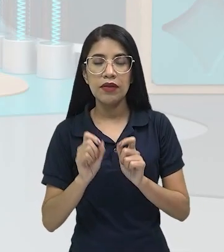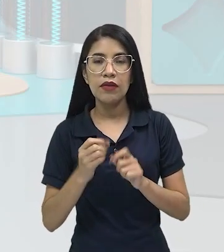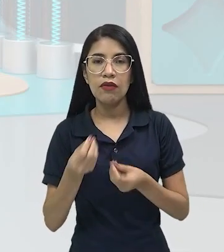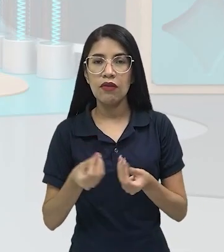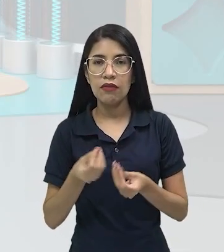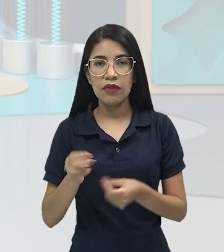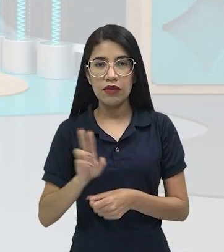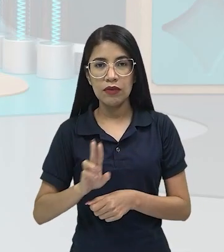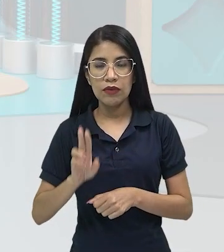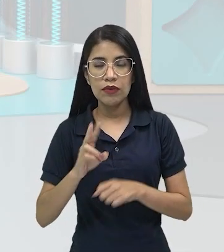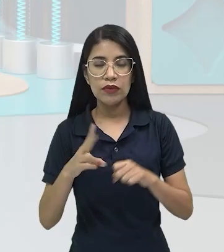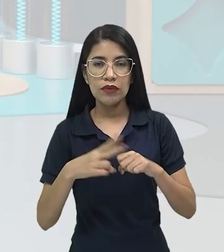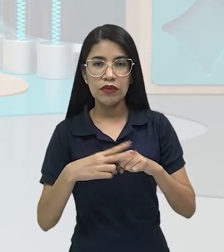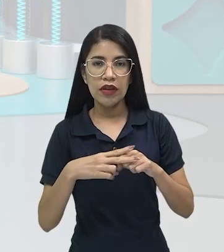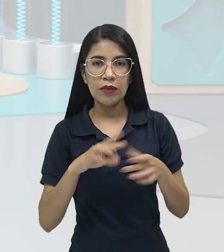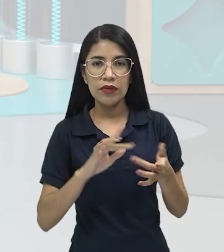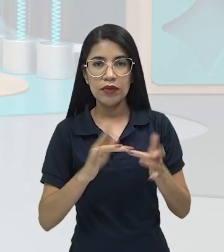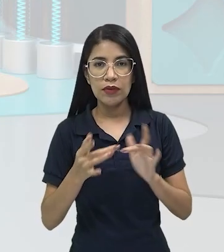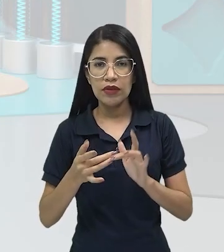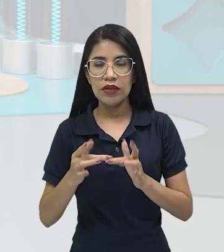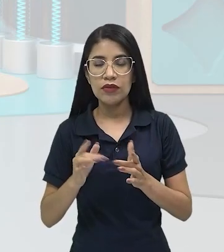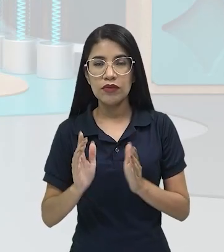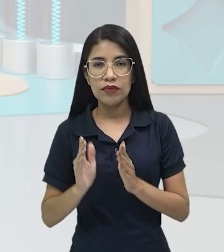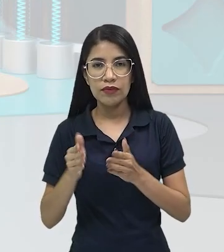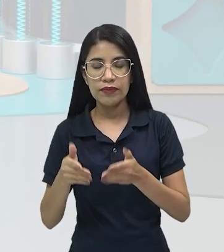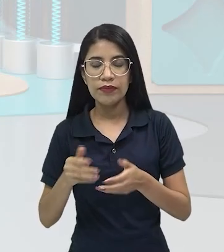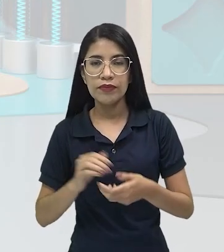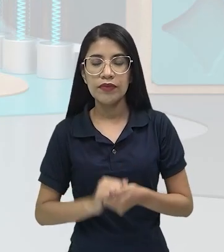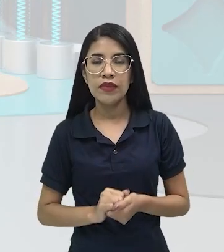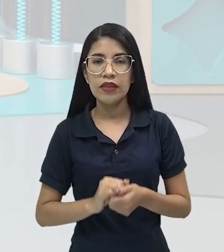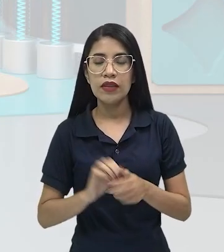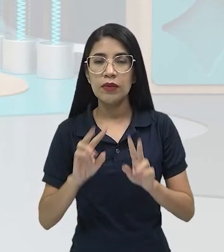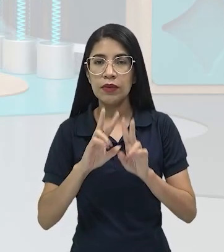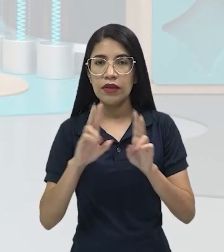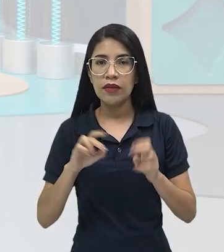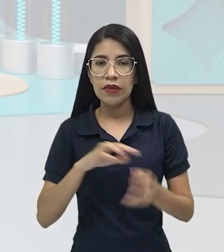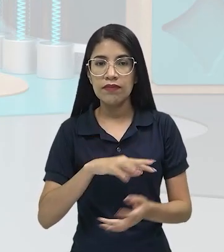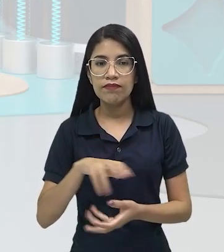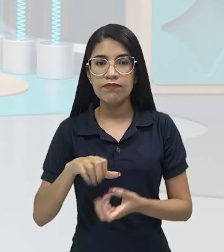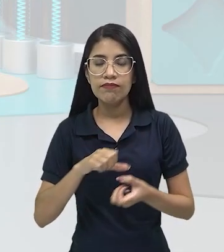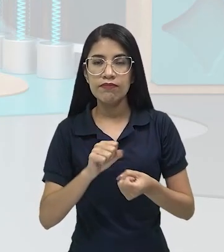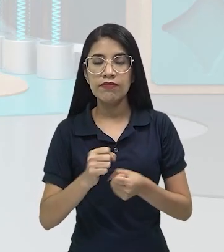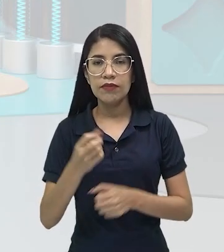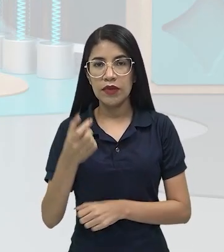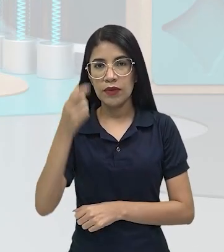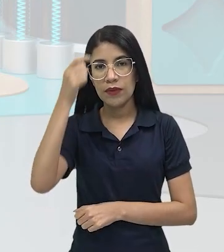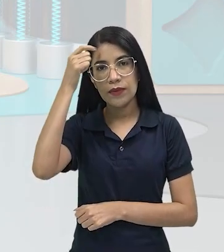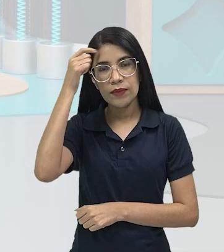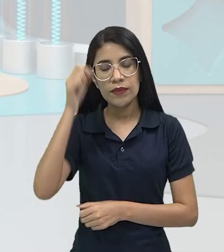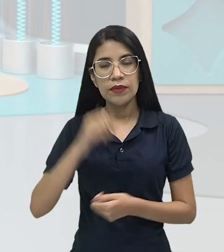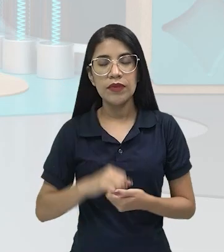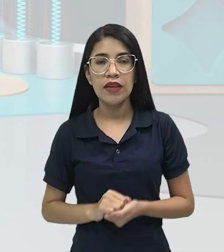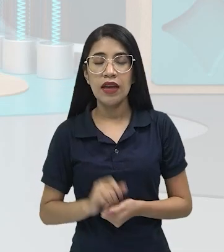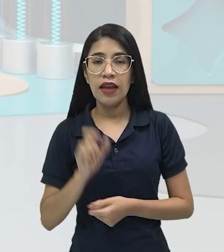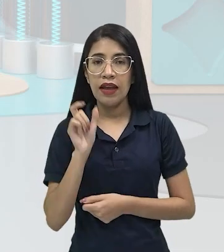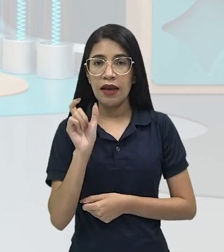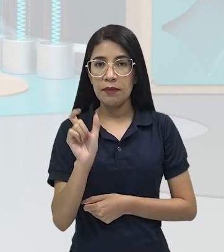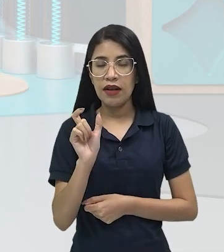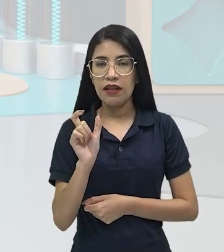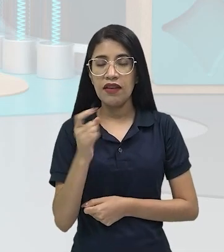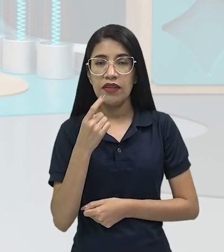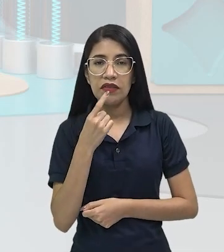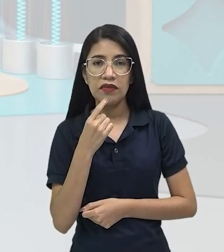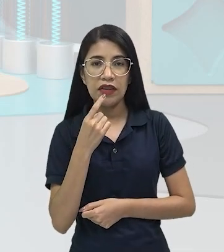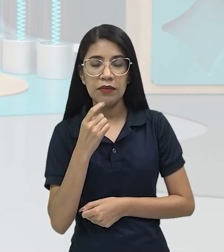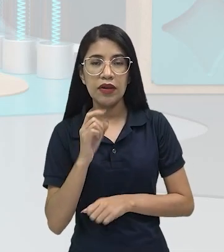verbo num contexto específico. Então a gente tem esse texto, sustentabilidade e conscientização, e as palavras marcadas em